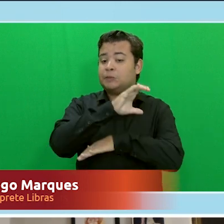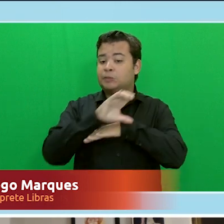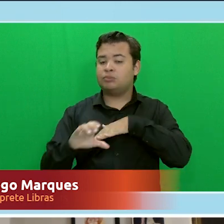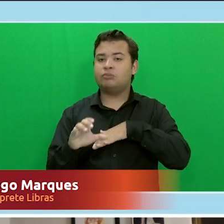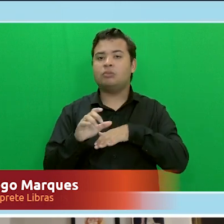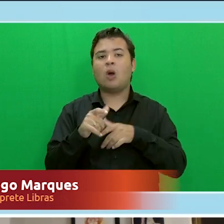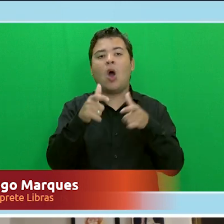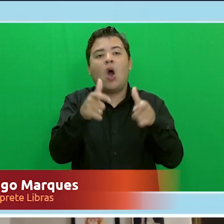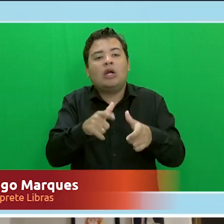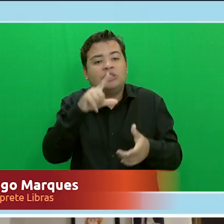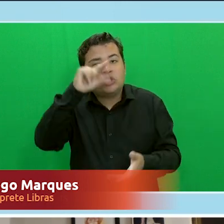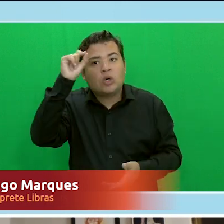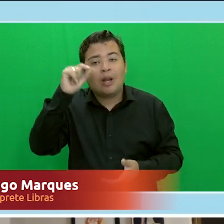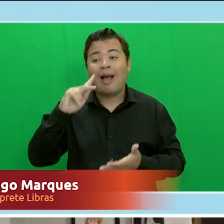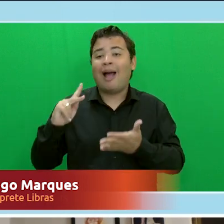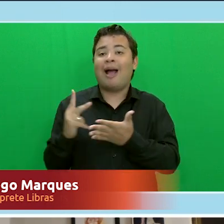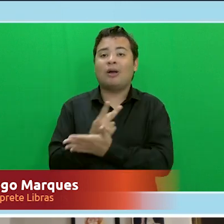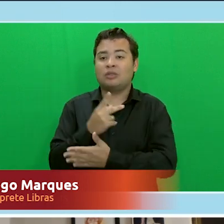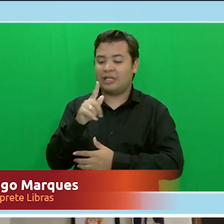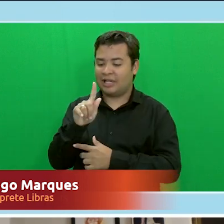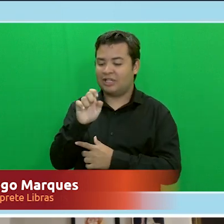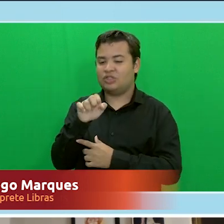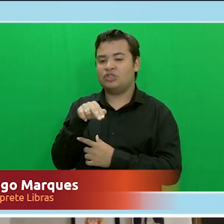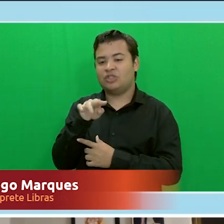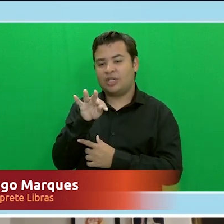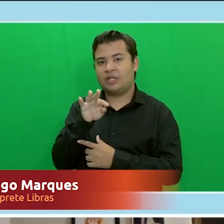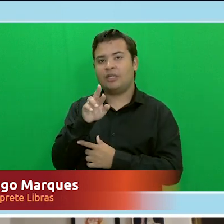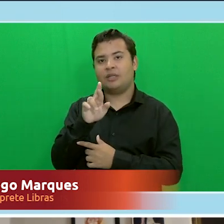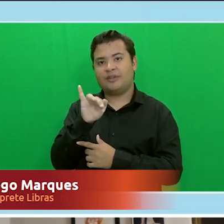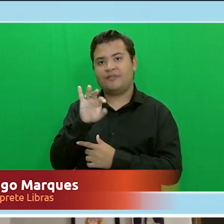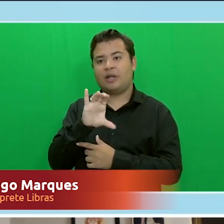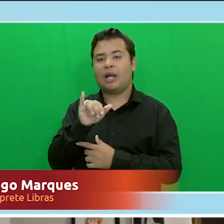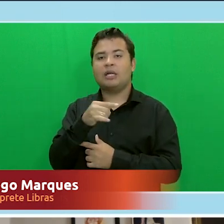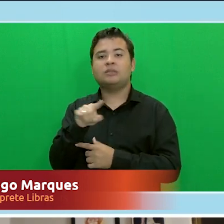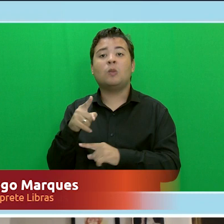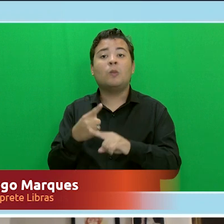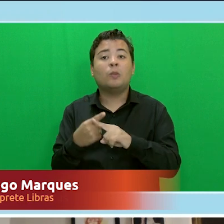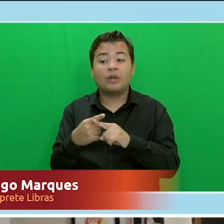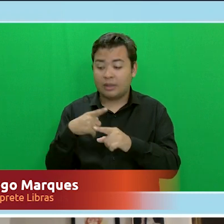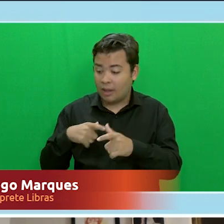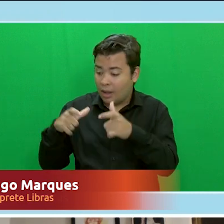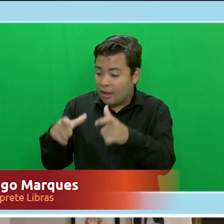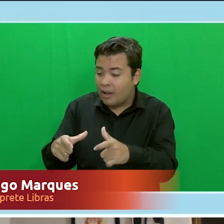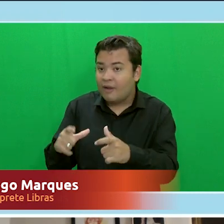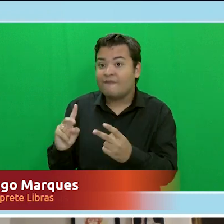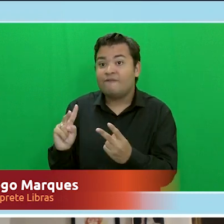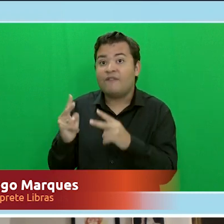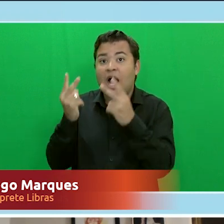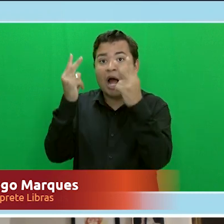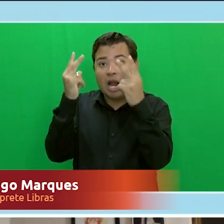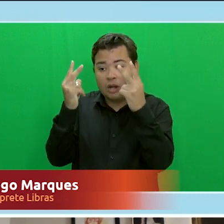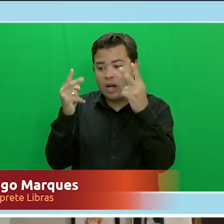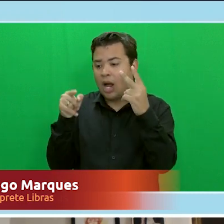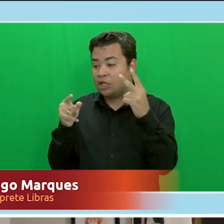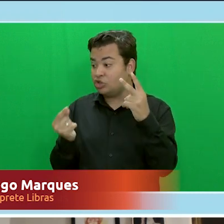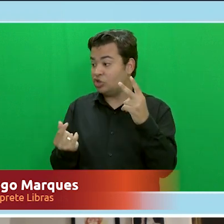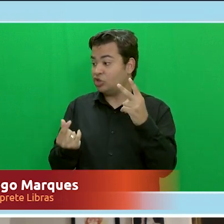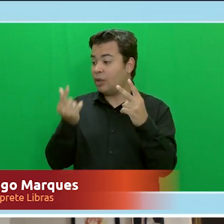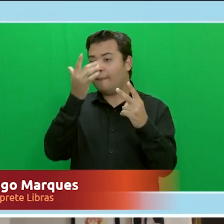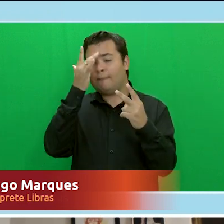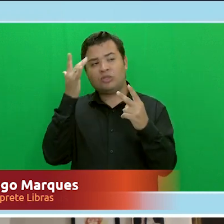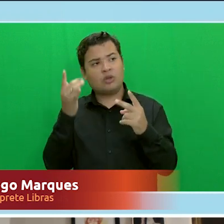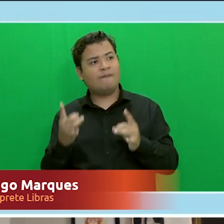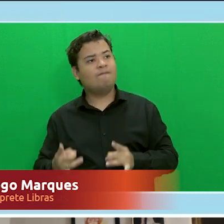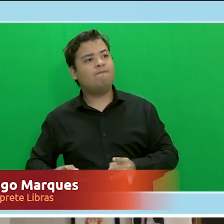de gentrificação, porque vai haver uma valorização dos terrenos, eles vão sendo vendidos para as pessoas de